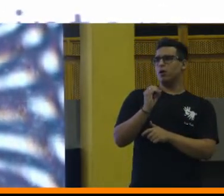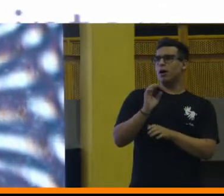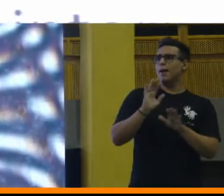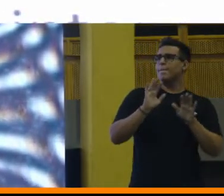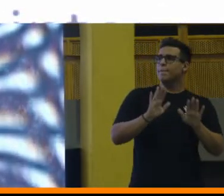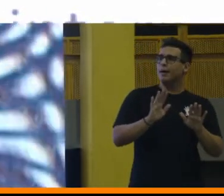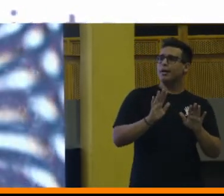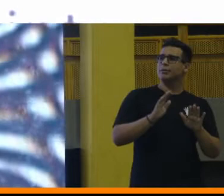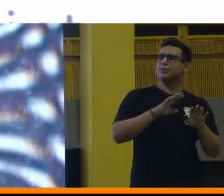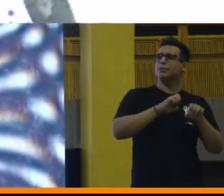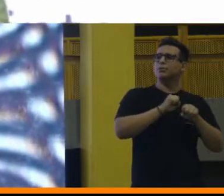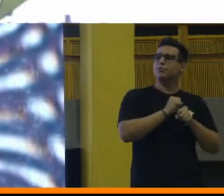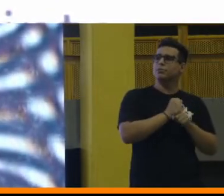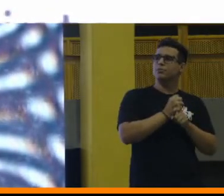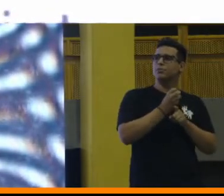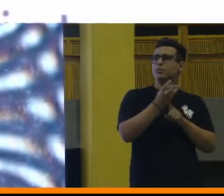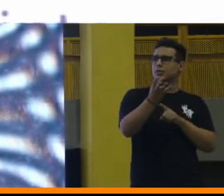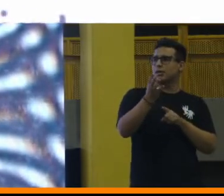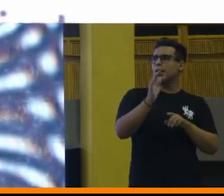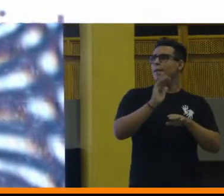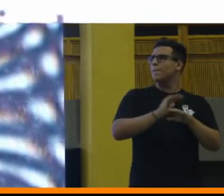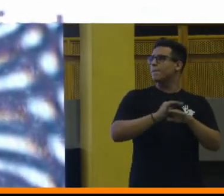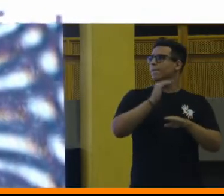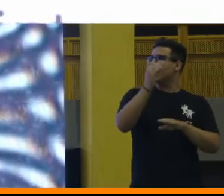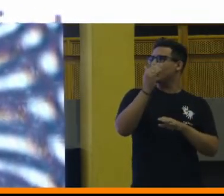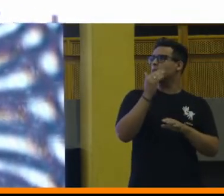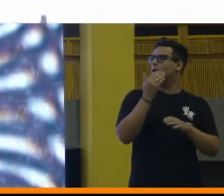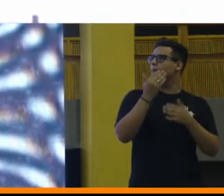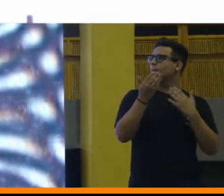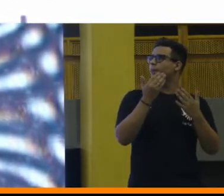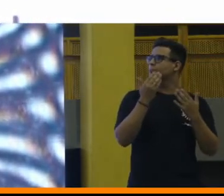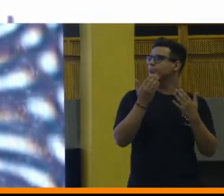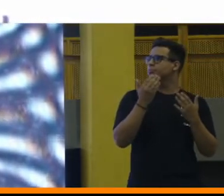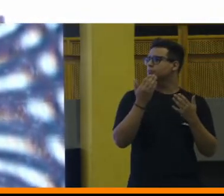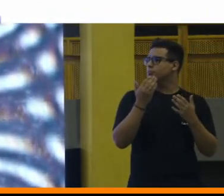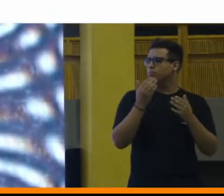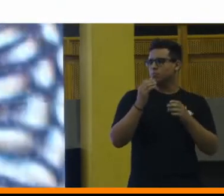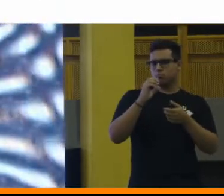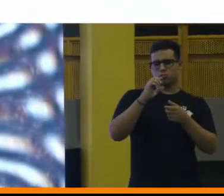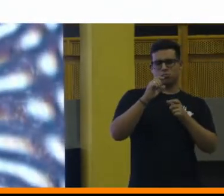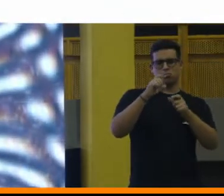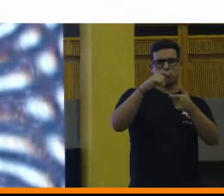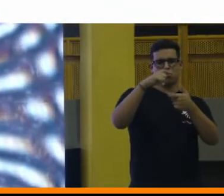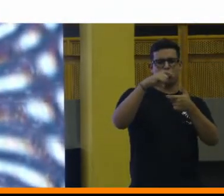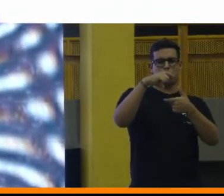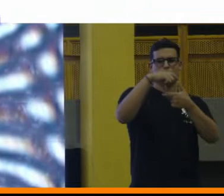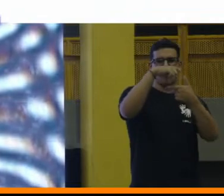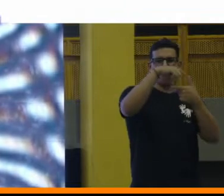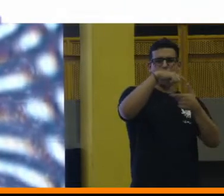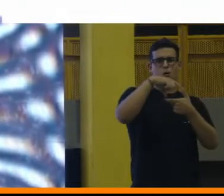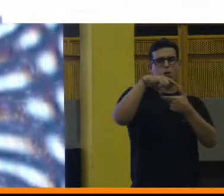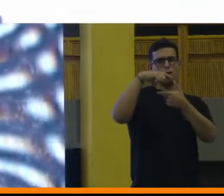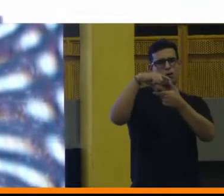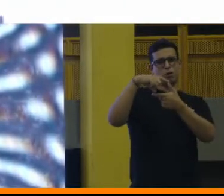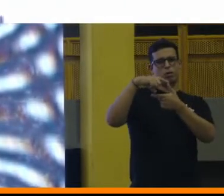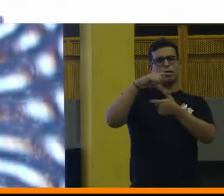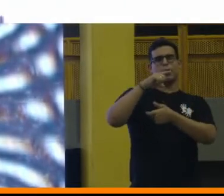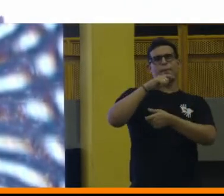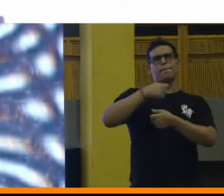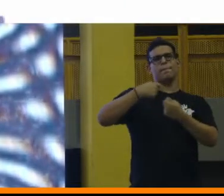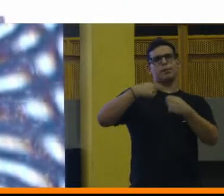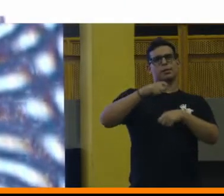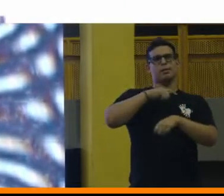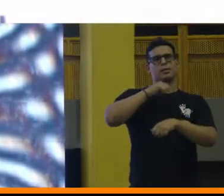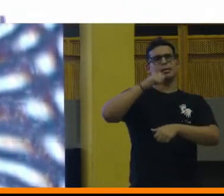em bloquinhos e afins. Existe essa análise